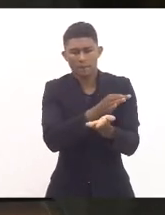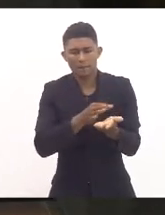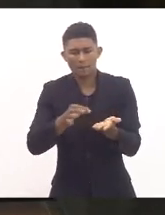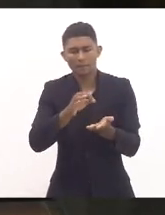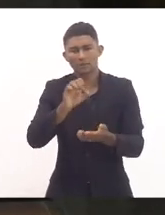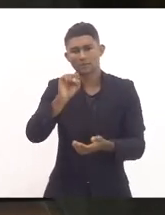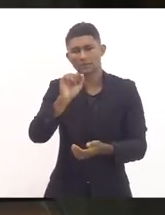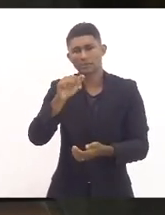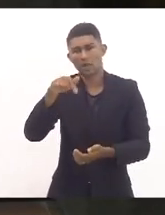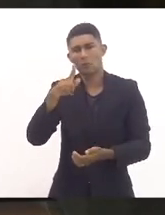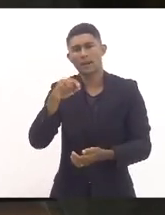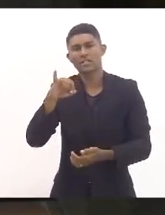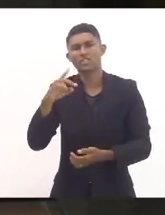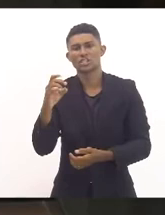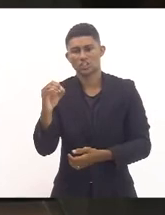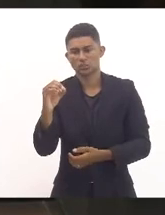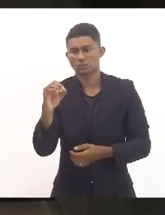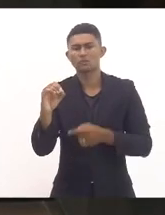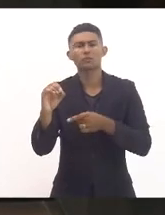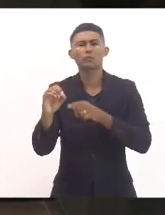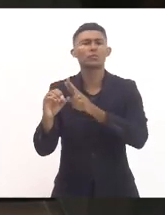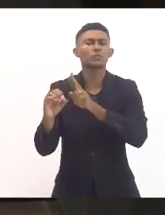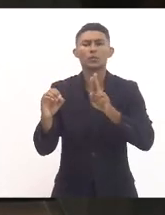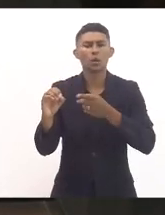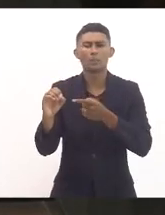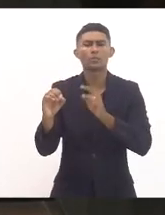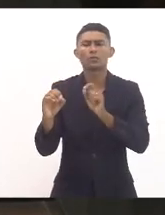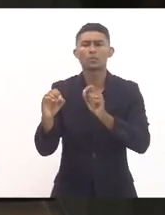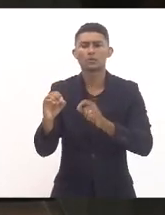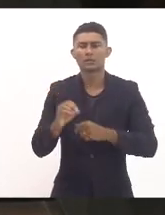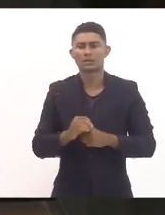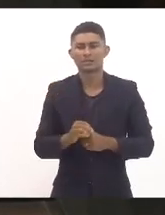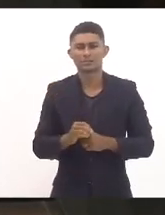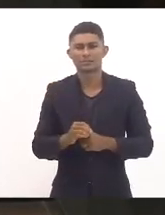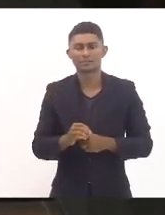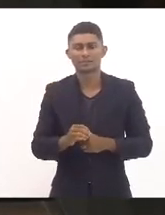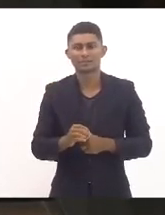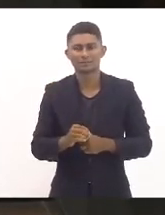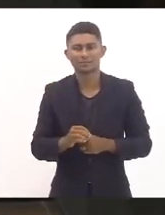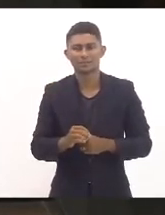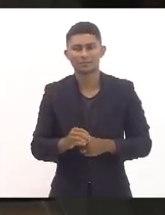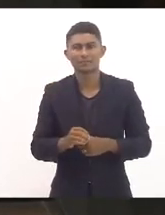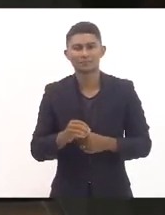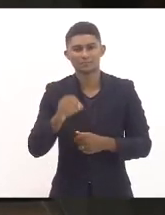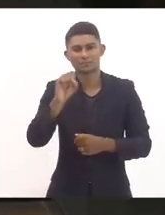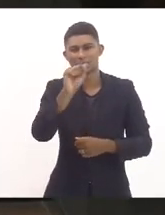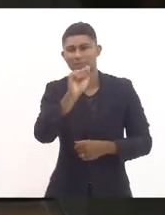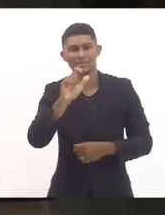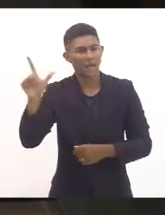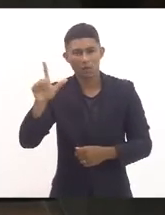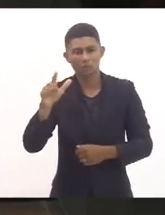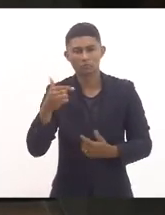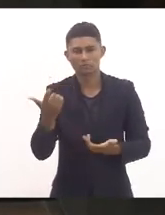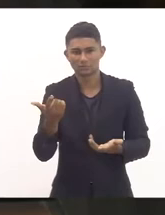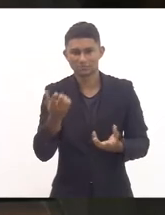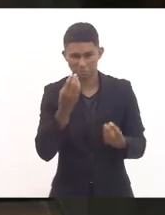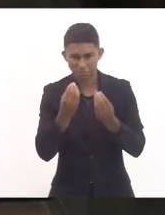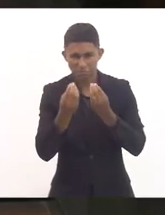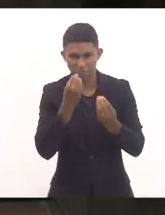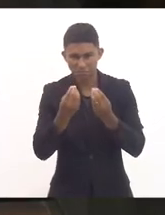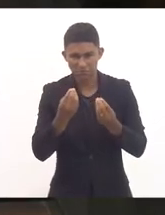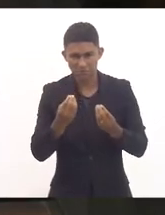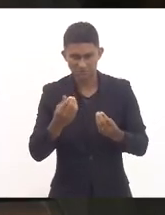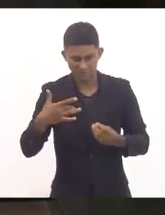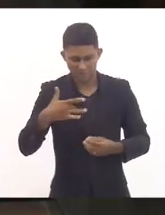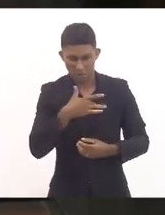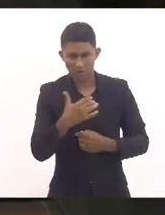diz, senhora presidente, senhora deputada. Salgadinho. Excesso de sal. Faz bem à saúde?